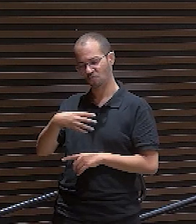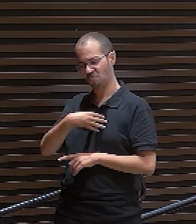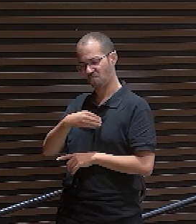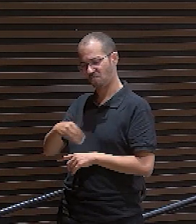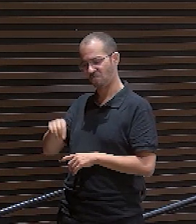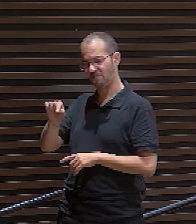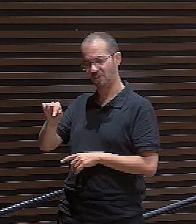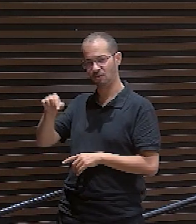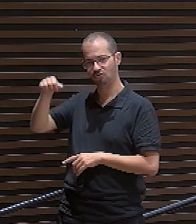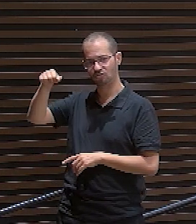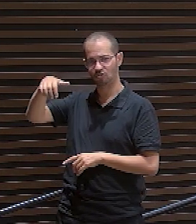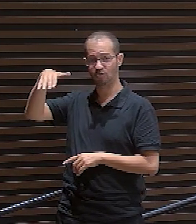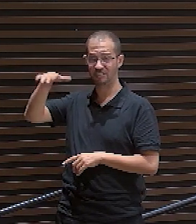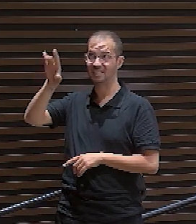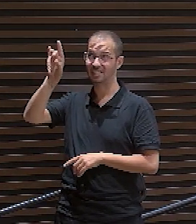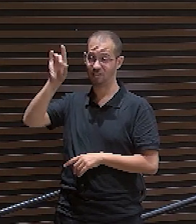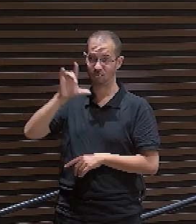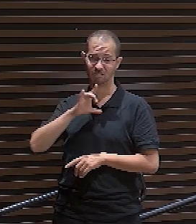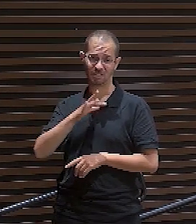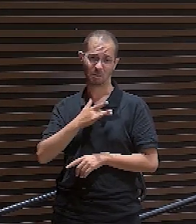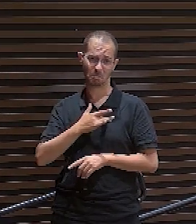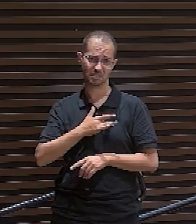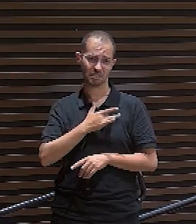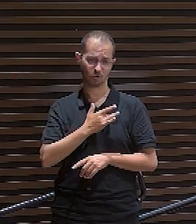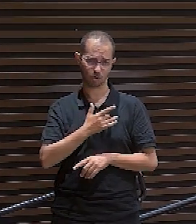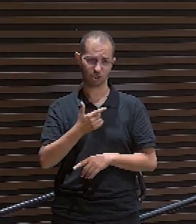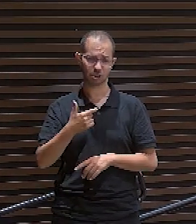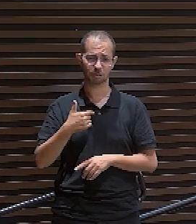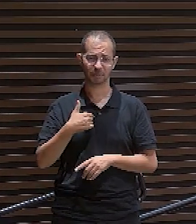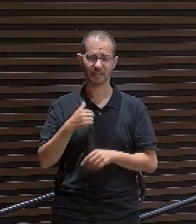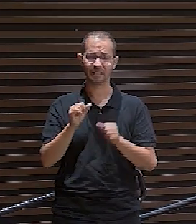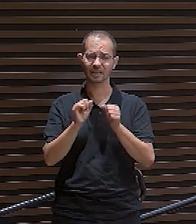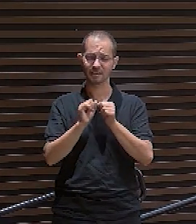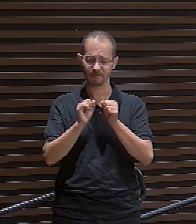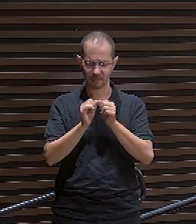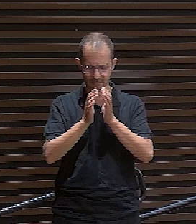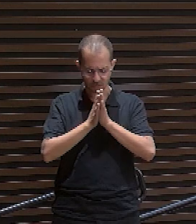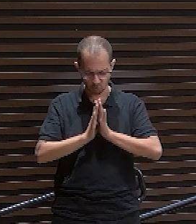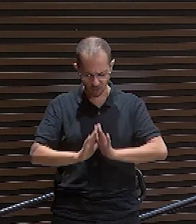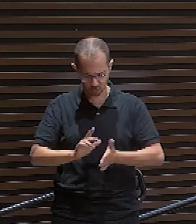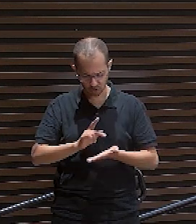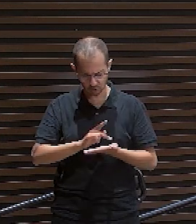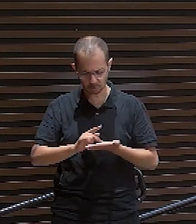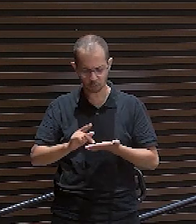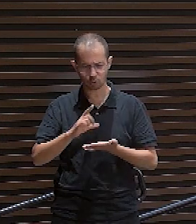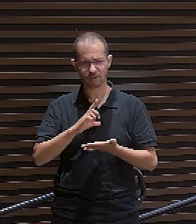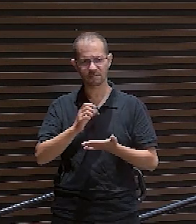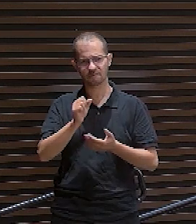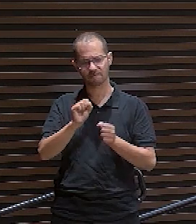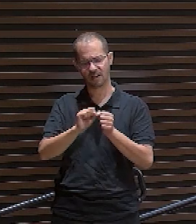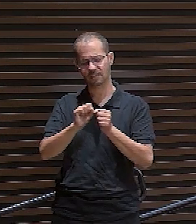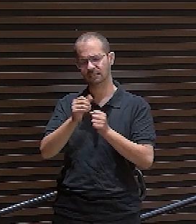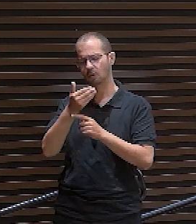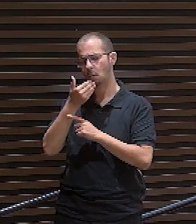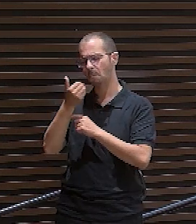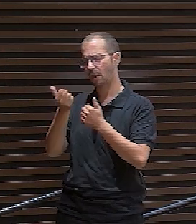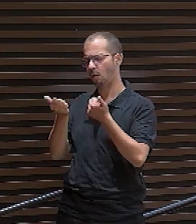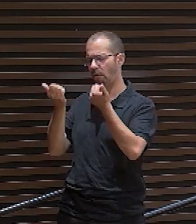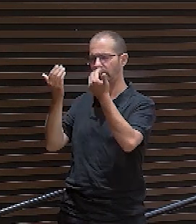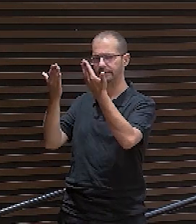Que Deus tenha misericórdia de mim e me faça um adorador que dê o melhor para